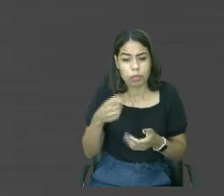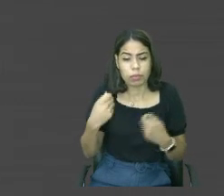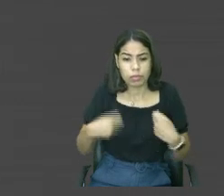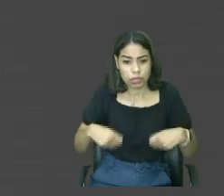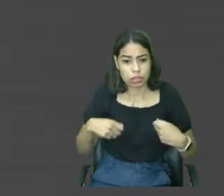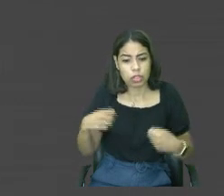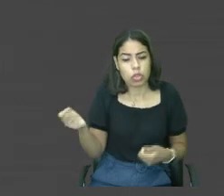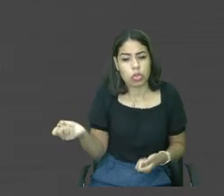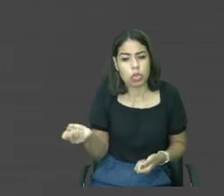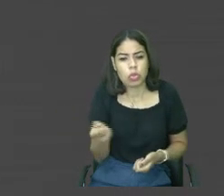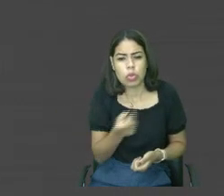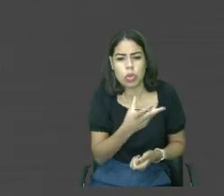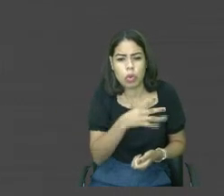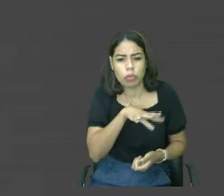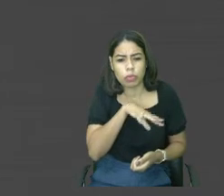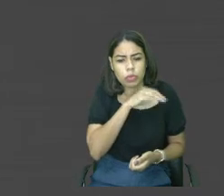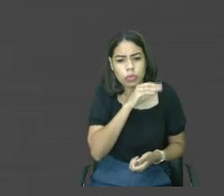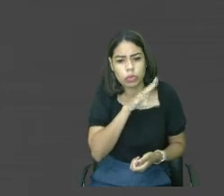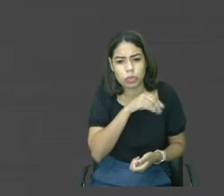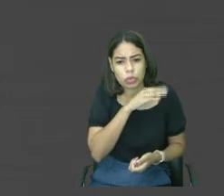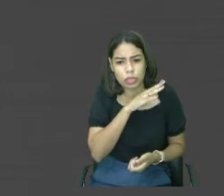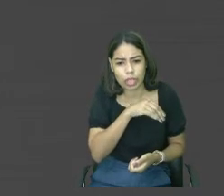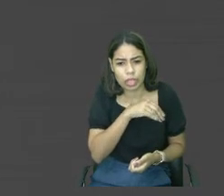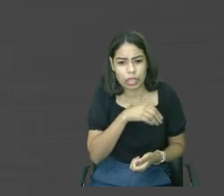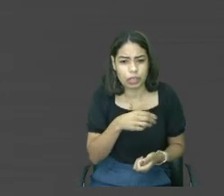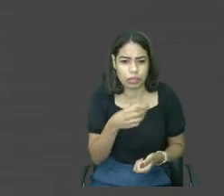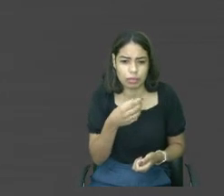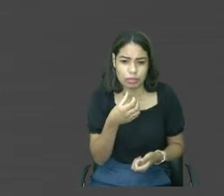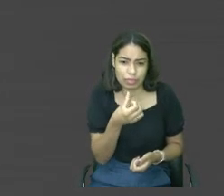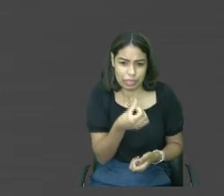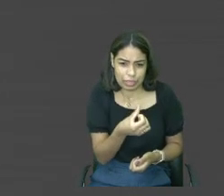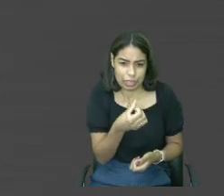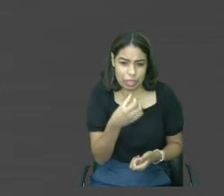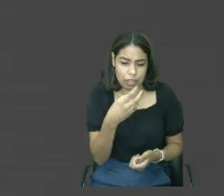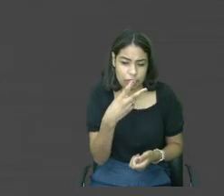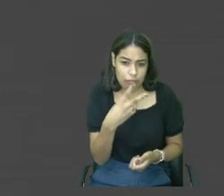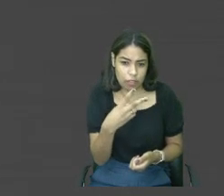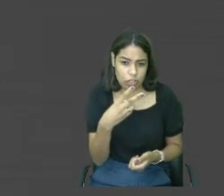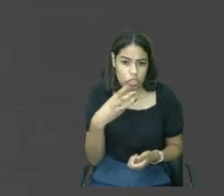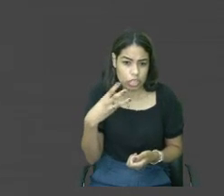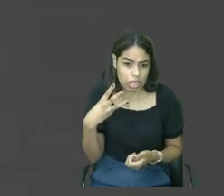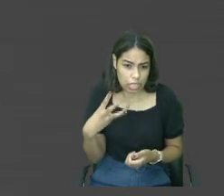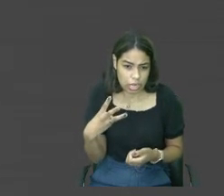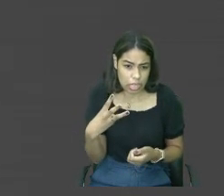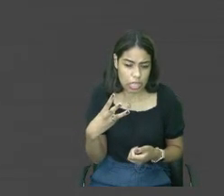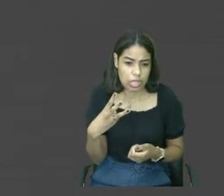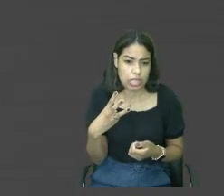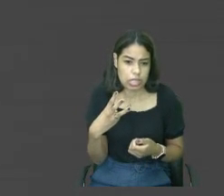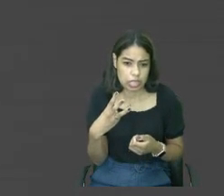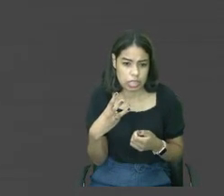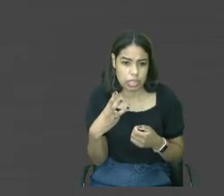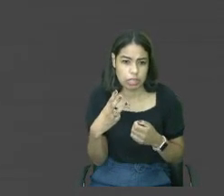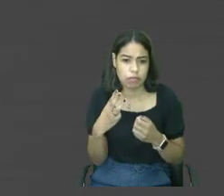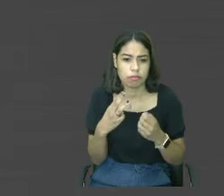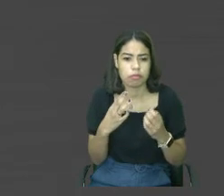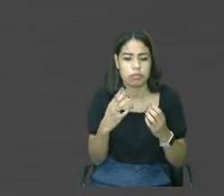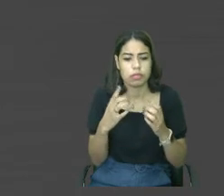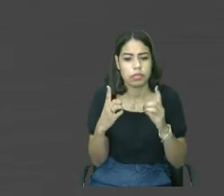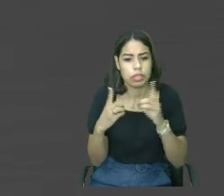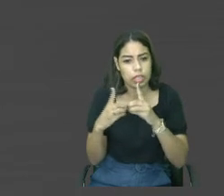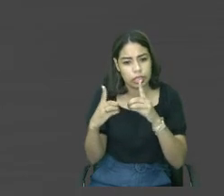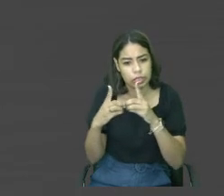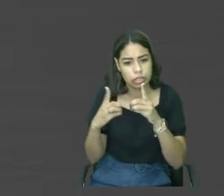equipe. Tivemos 623 terapias individuais e 93 outros atendimentos no